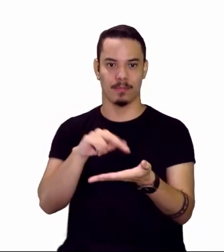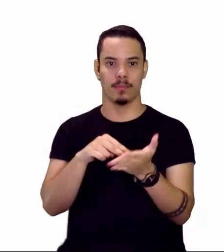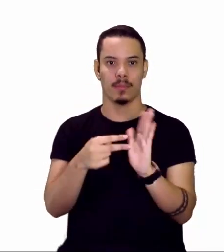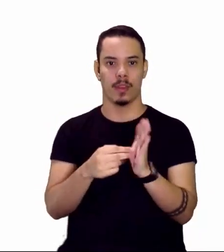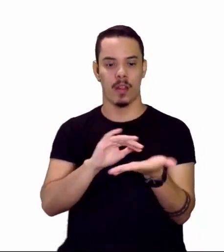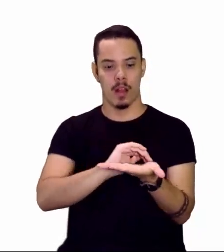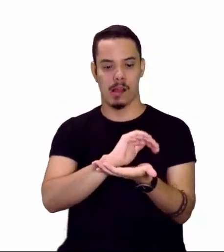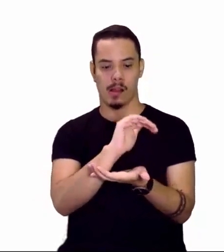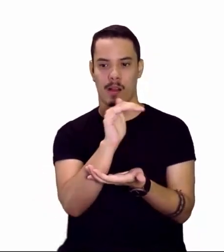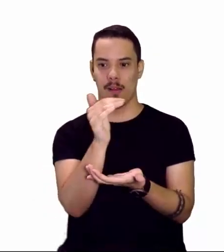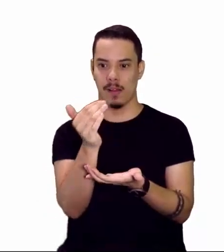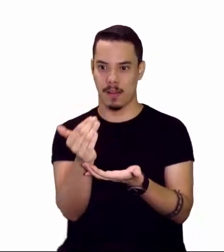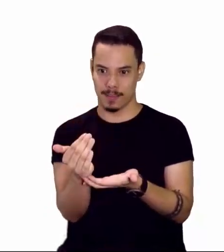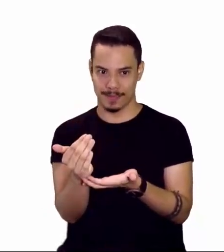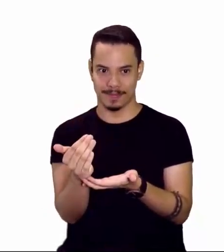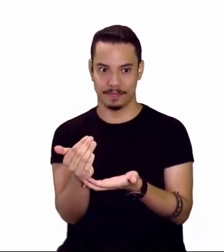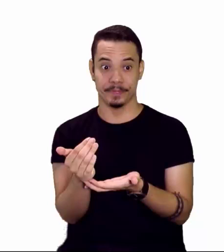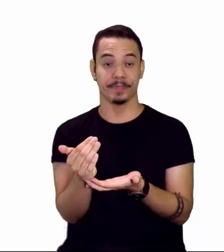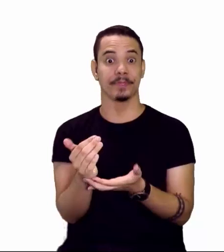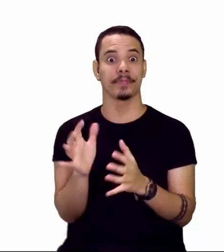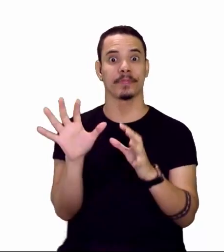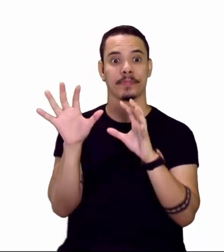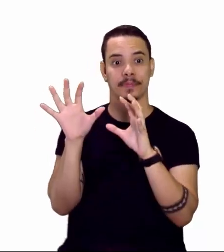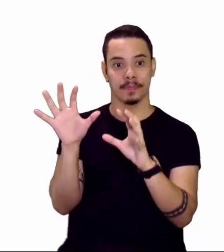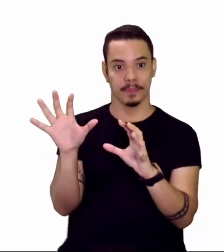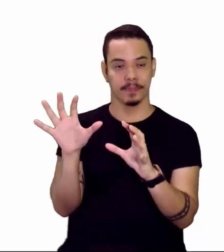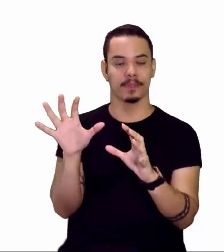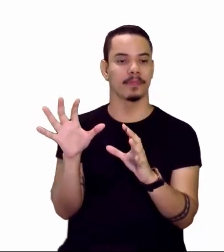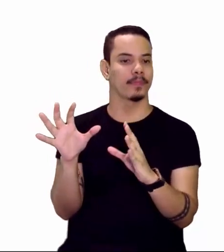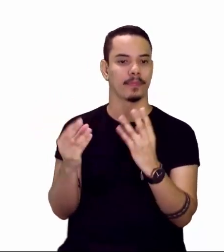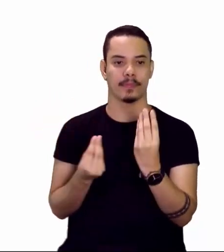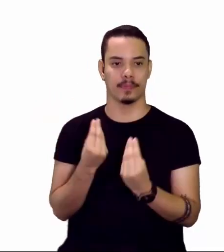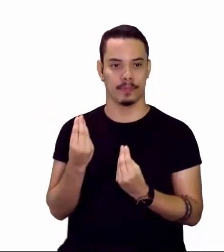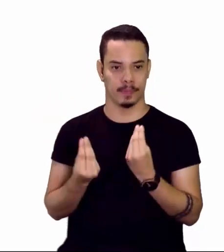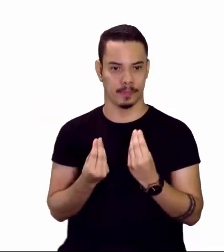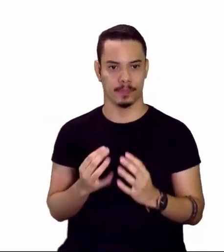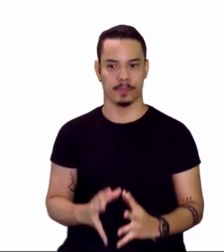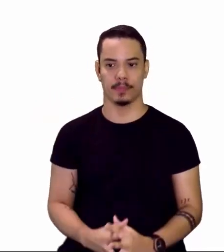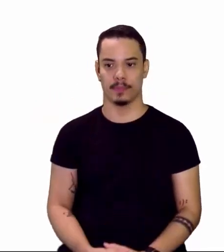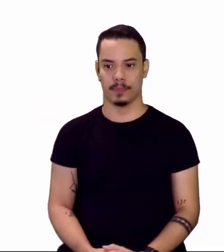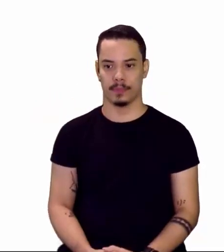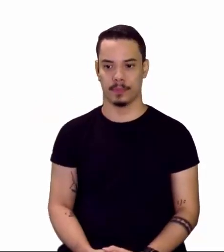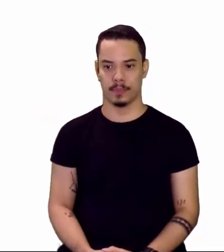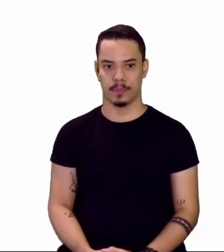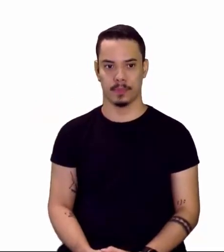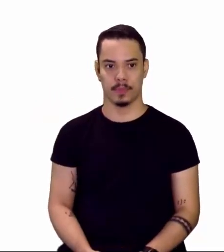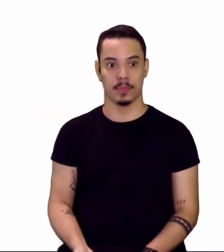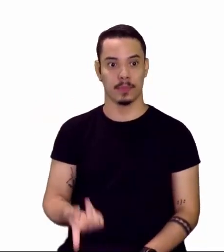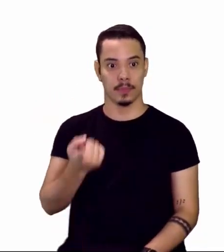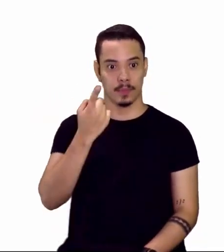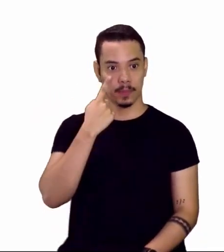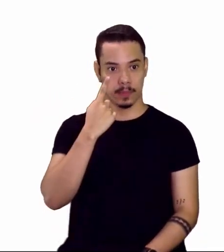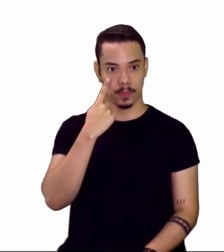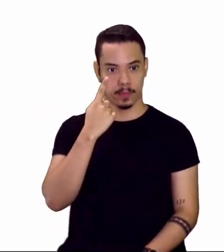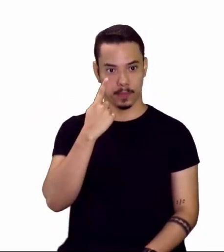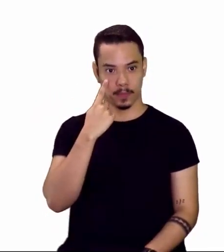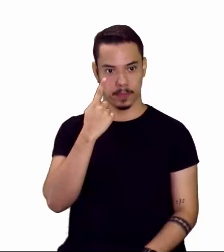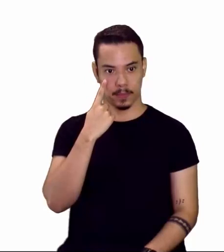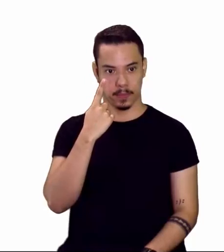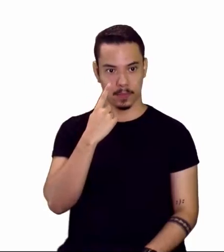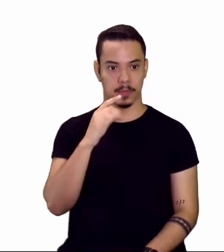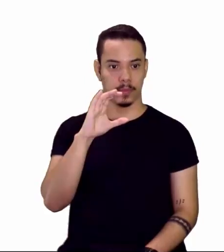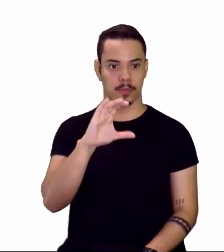né? Sendo assim, com relação à molécula, veja a molécula do